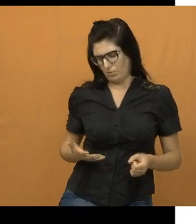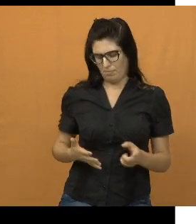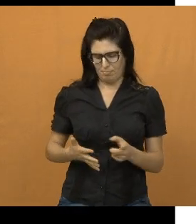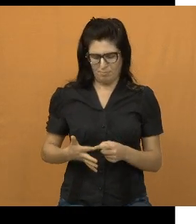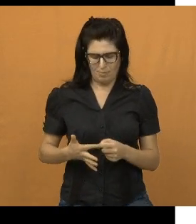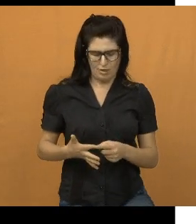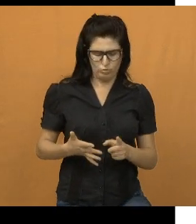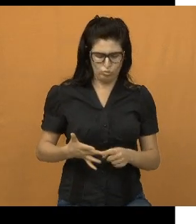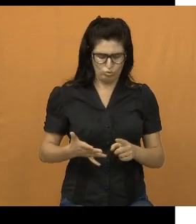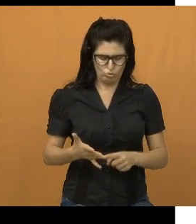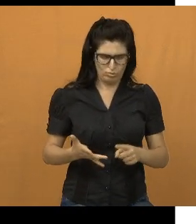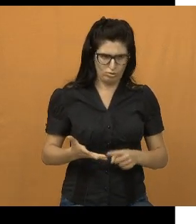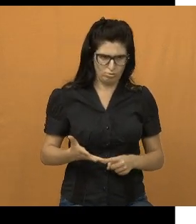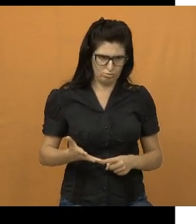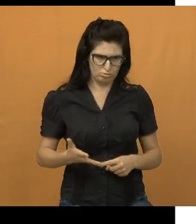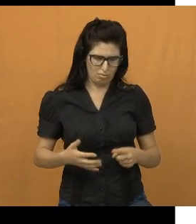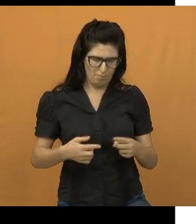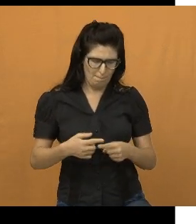reprimida.